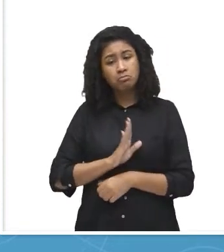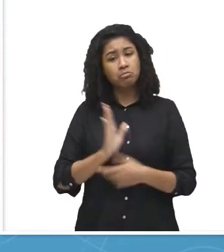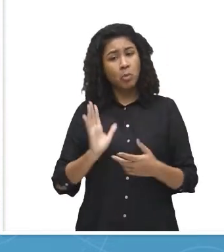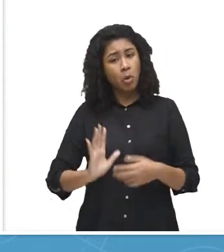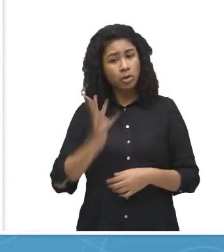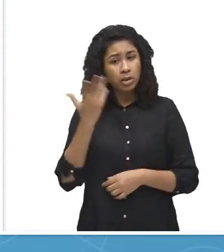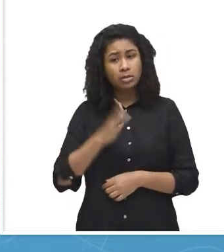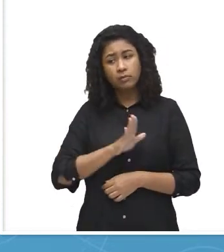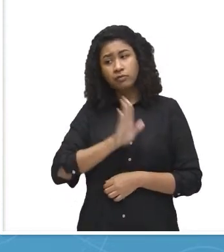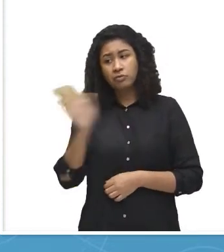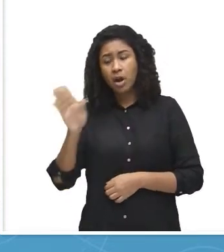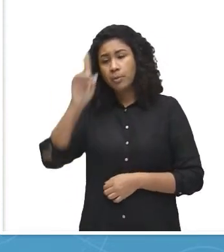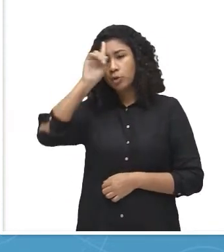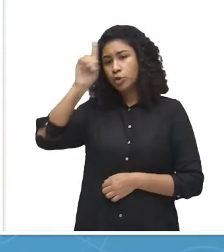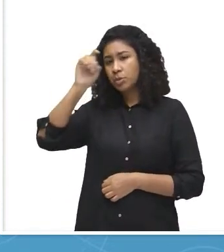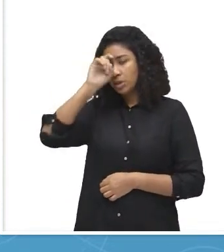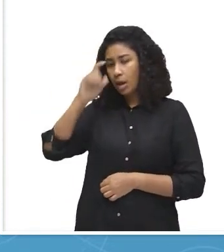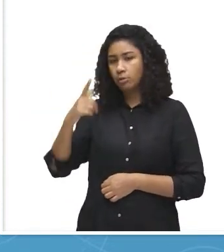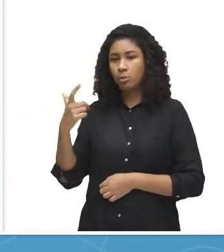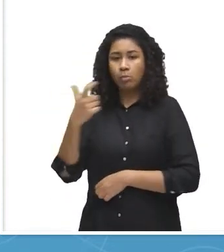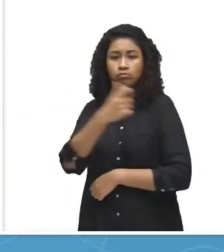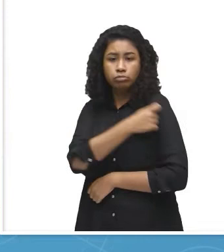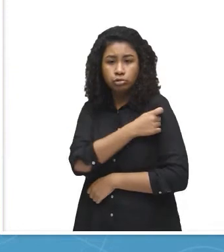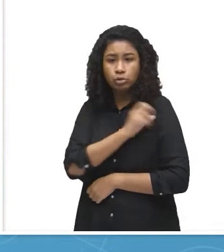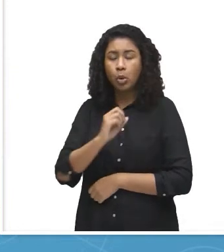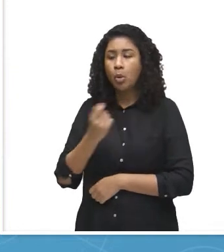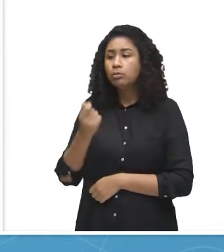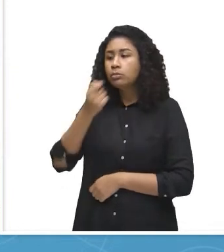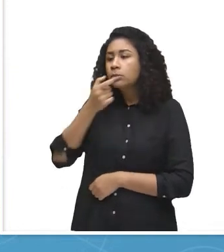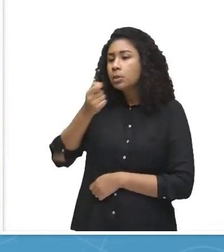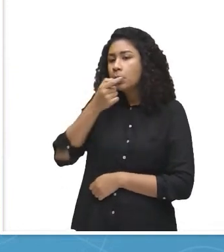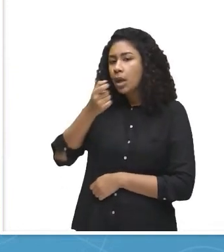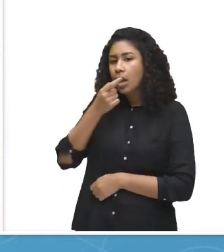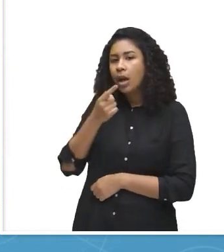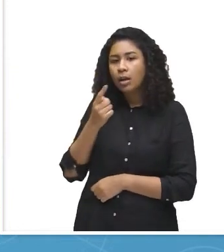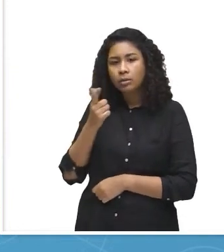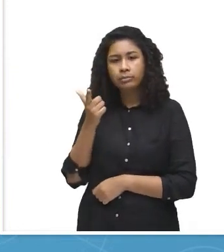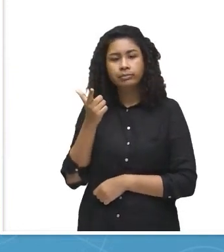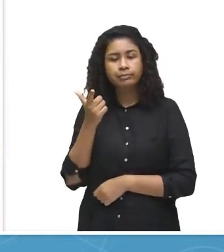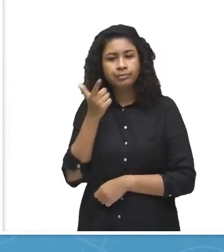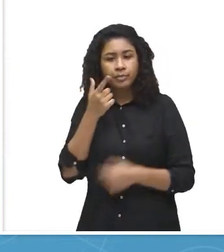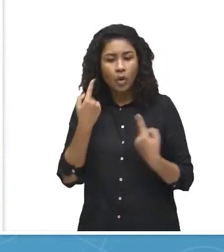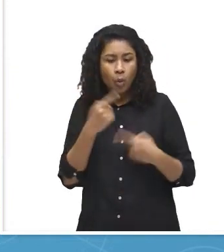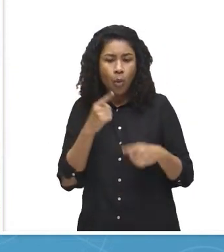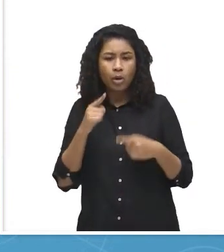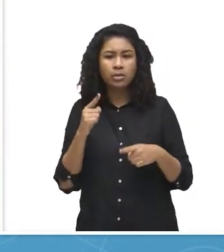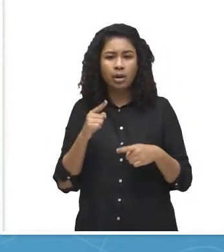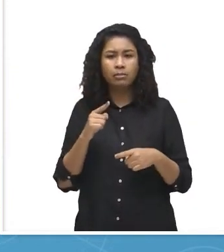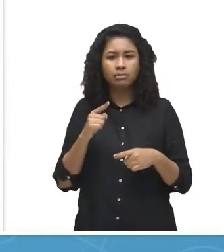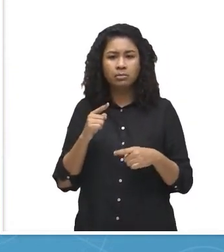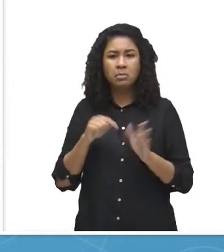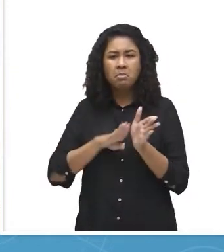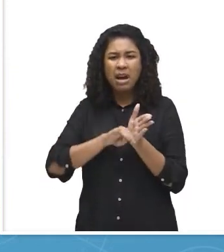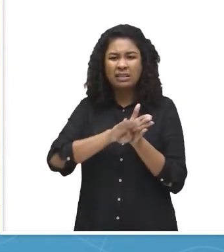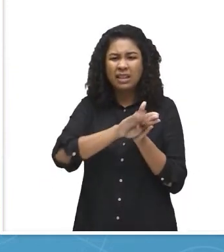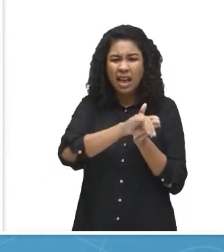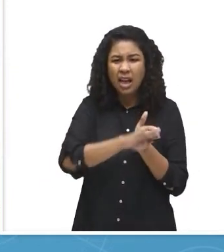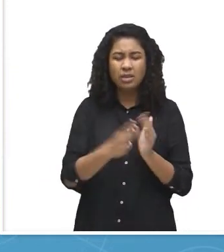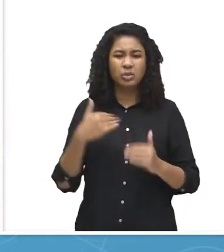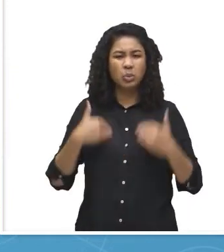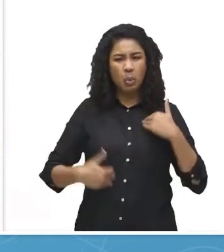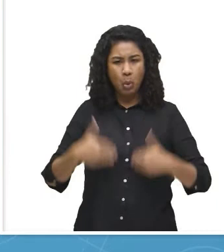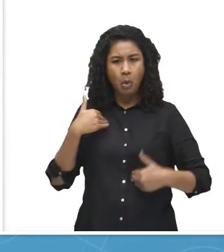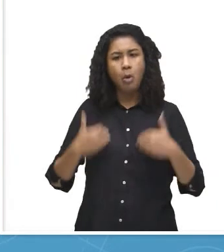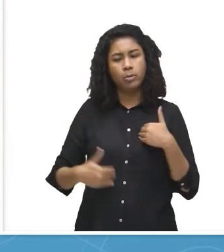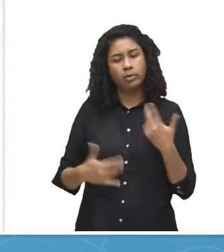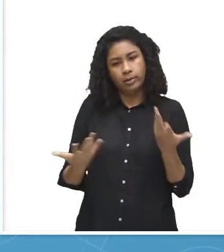um remédio chamado antibiótico, que é um remédio que combate infecções de bactérias. Nessa época não existia